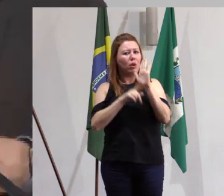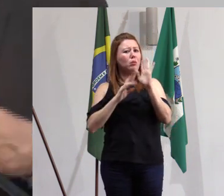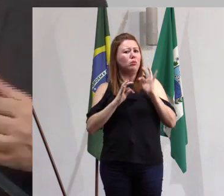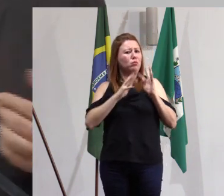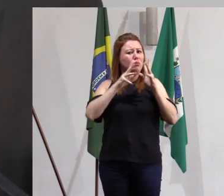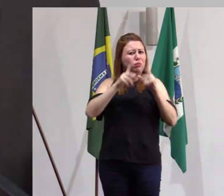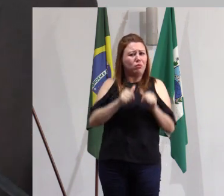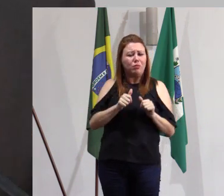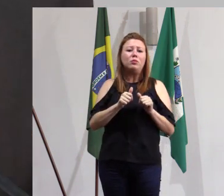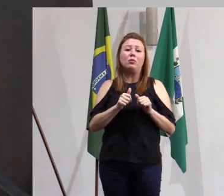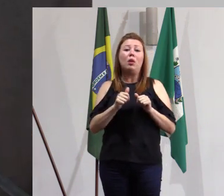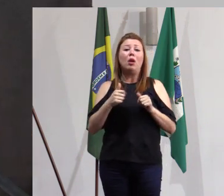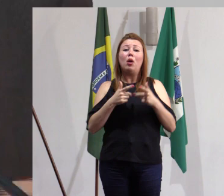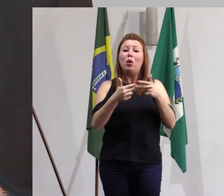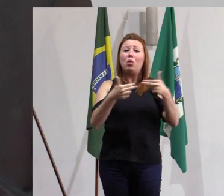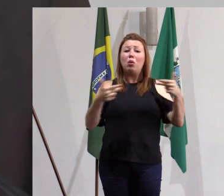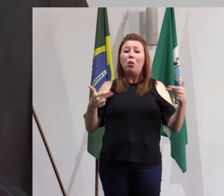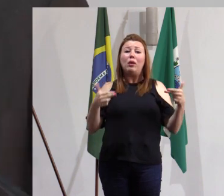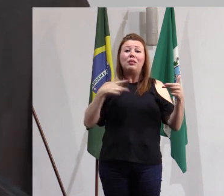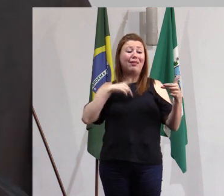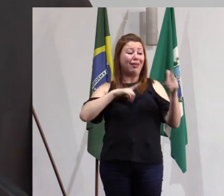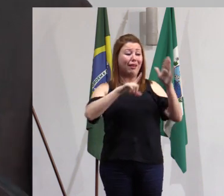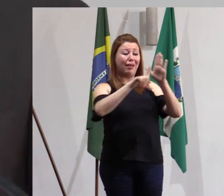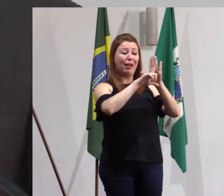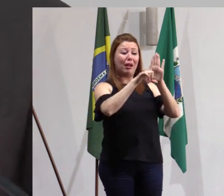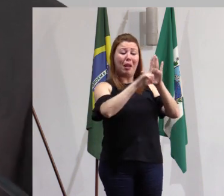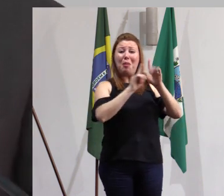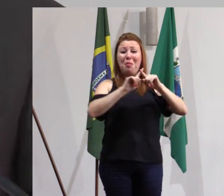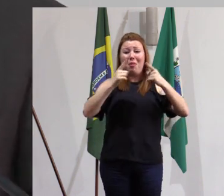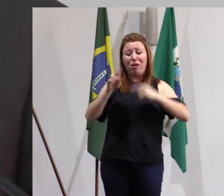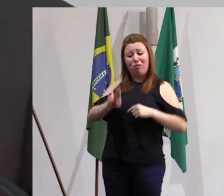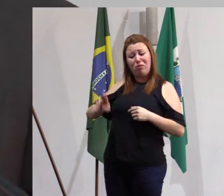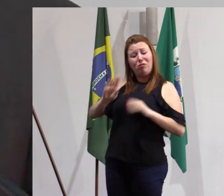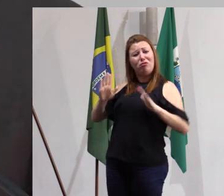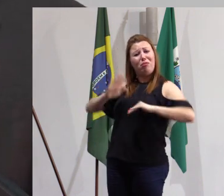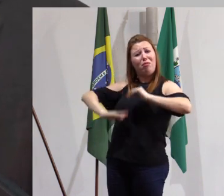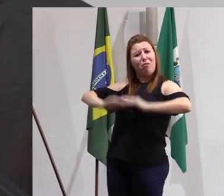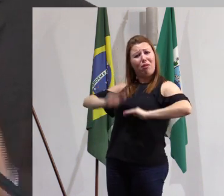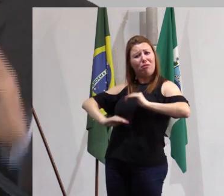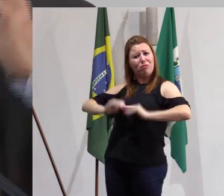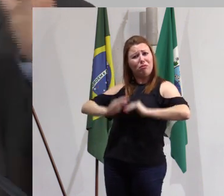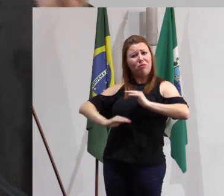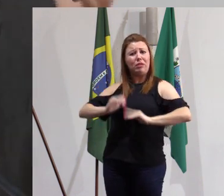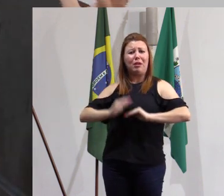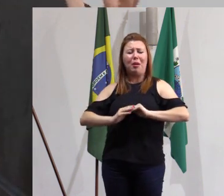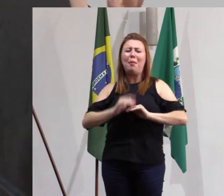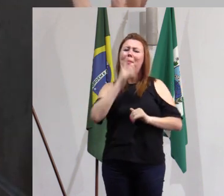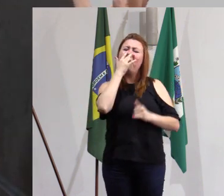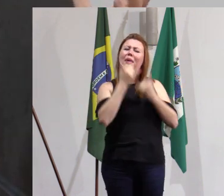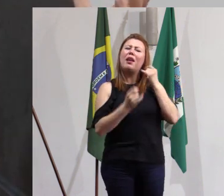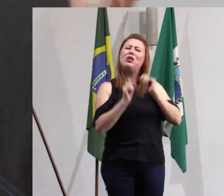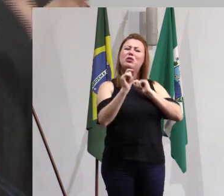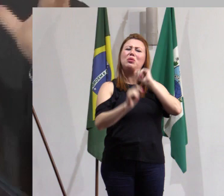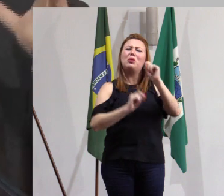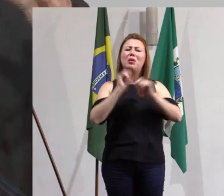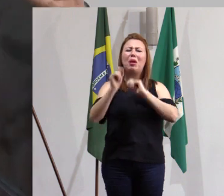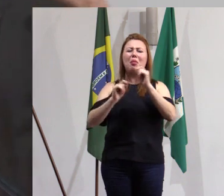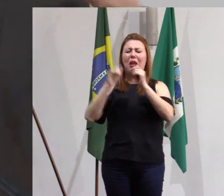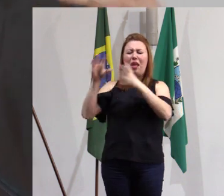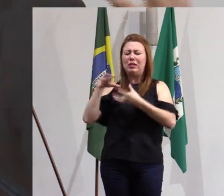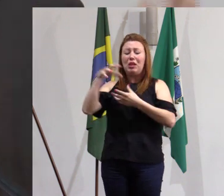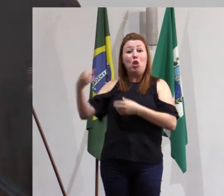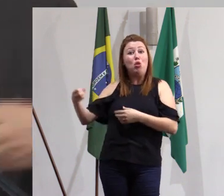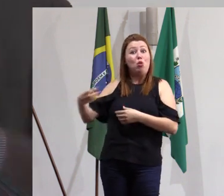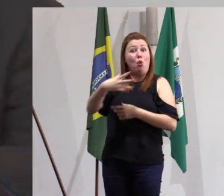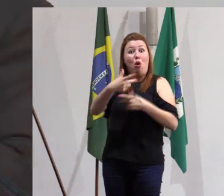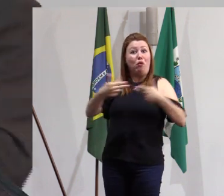coisas que, inclusive, em decorrência de lei, as universidades já praticam. Dá a impressão que se quer apresentar como um grande ovo de Colombo de coisas que